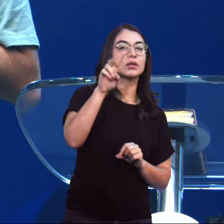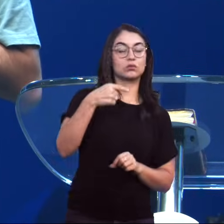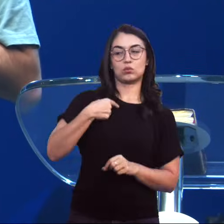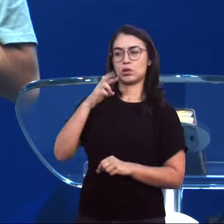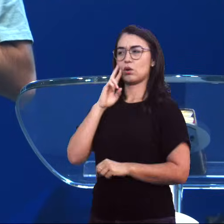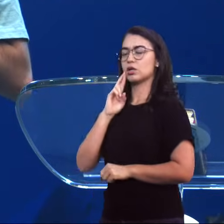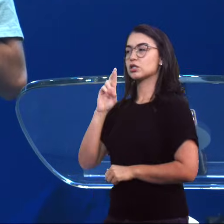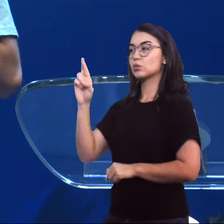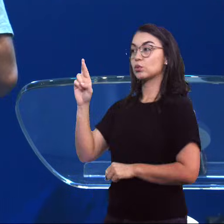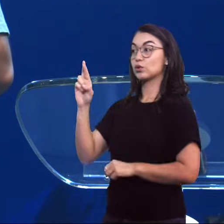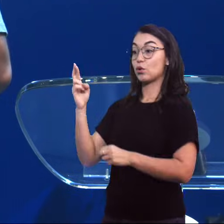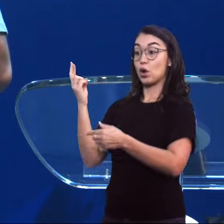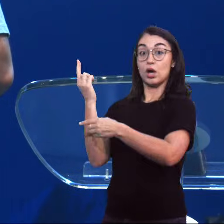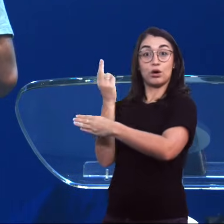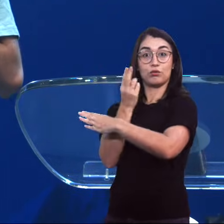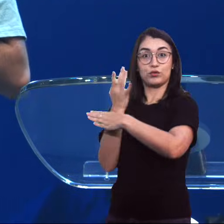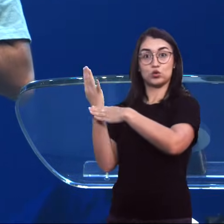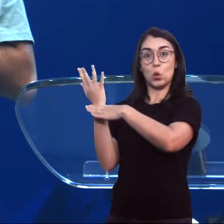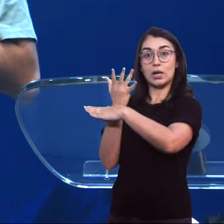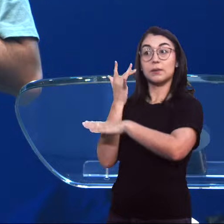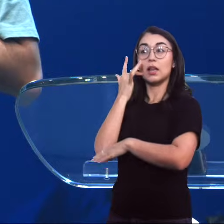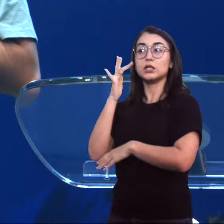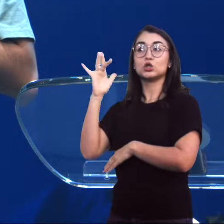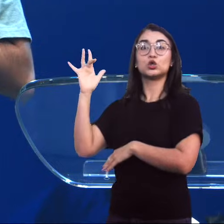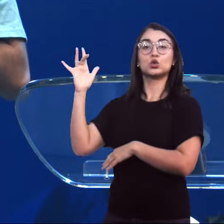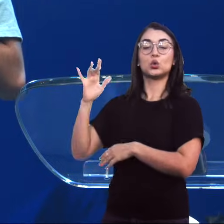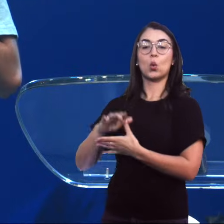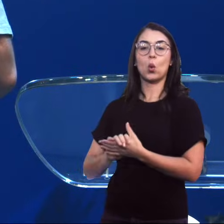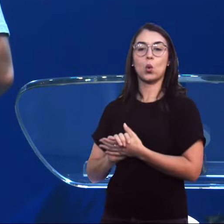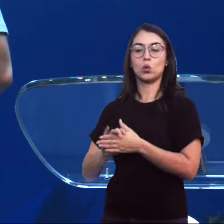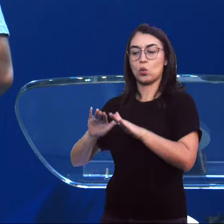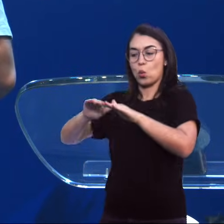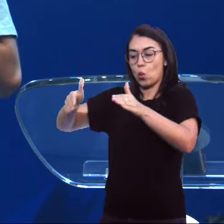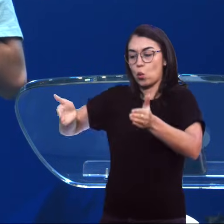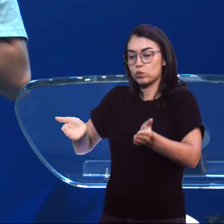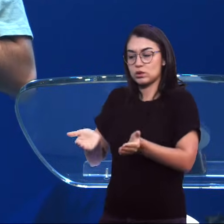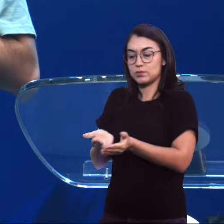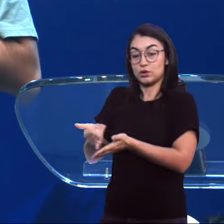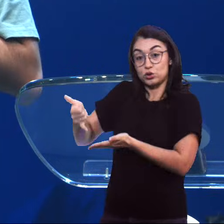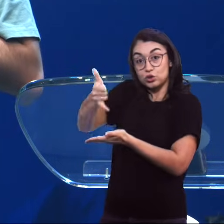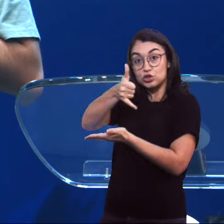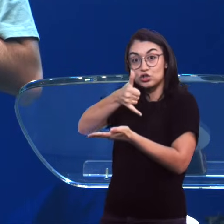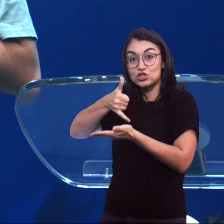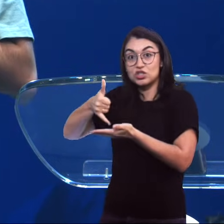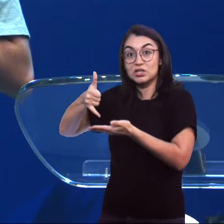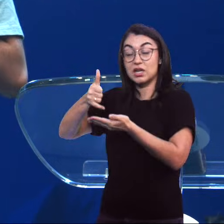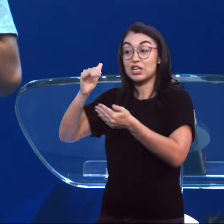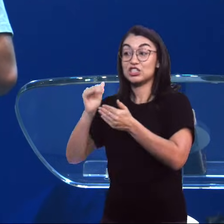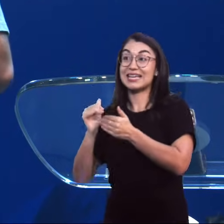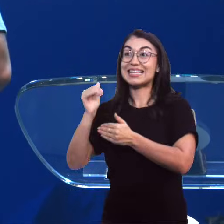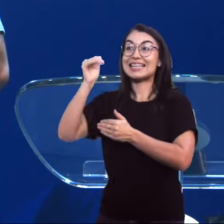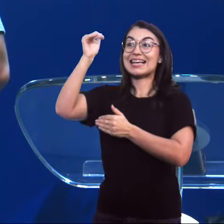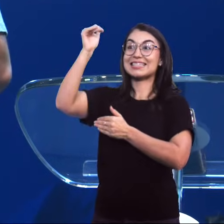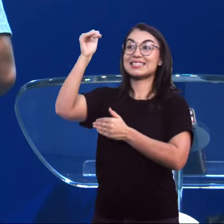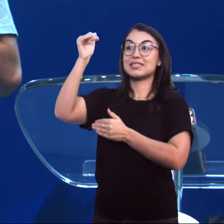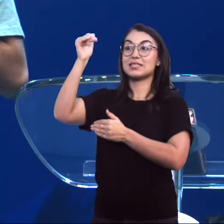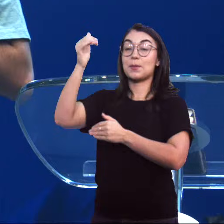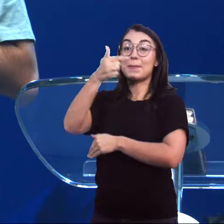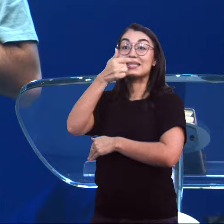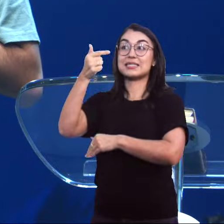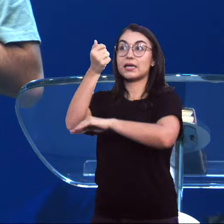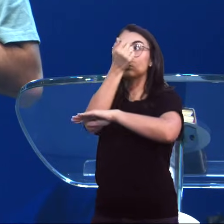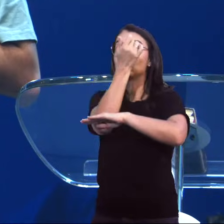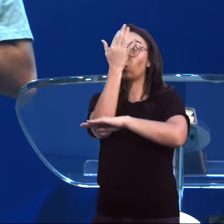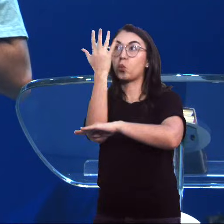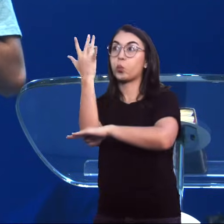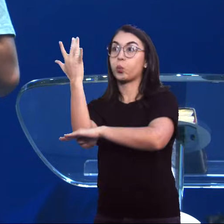Respondi, vejo um candelabro de ouro maciço, com um recipiente para azeite na parte superior e 7 lâmpadas com